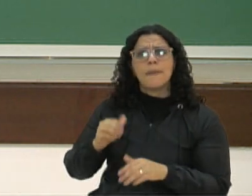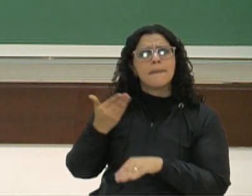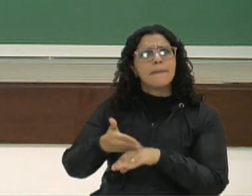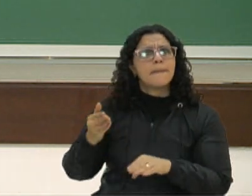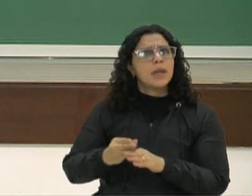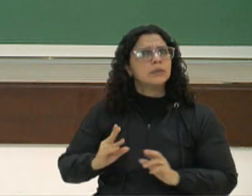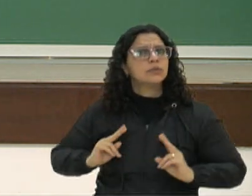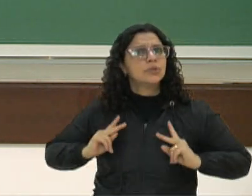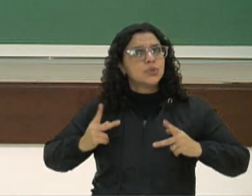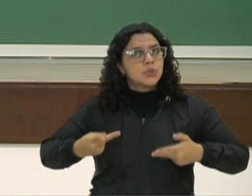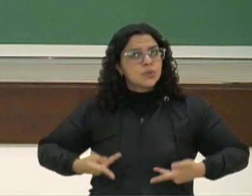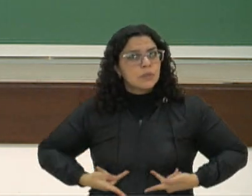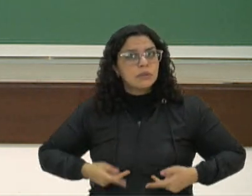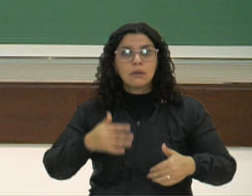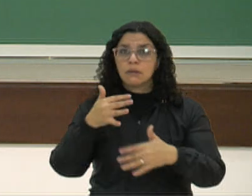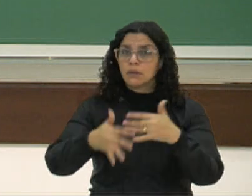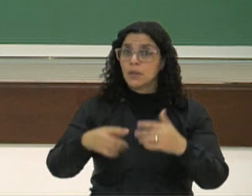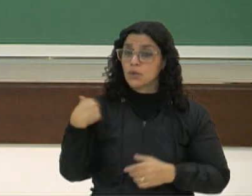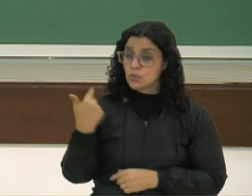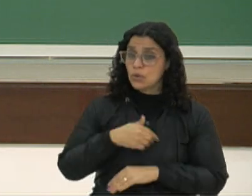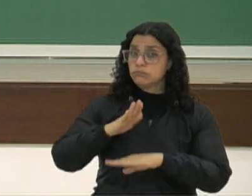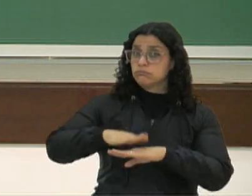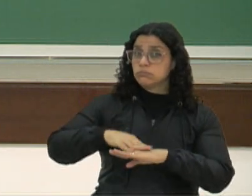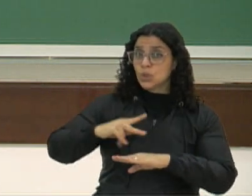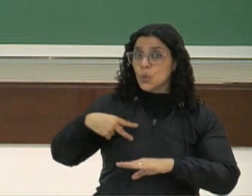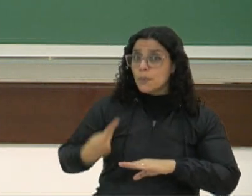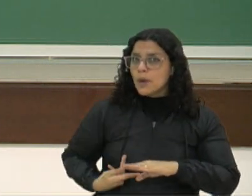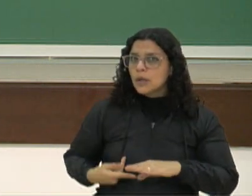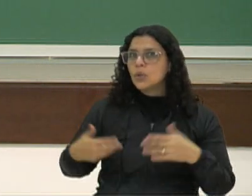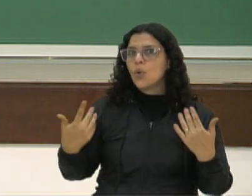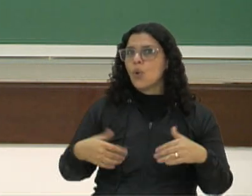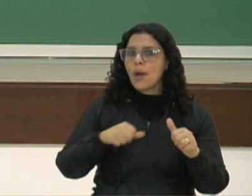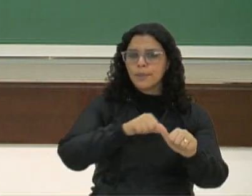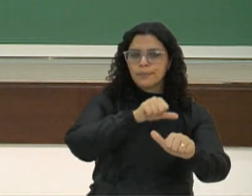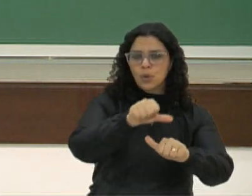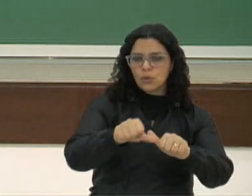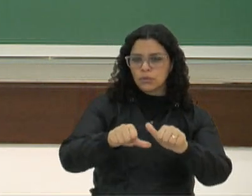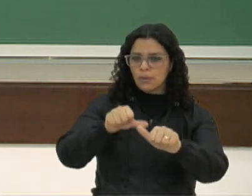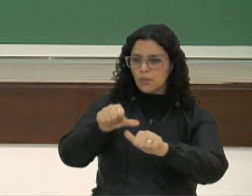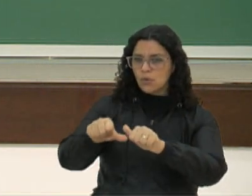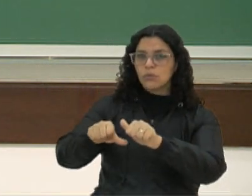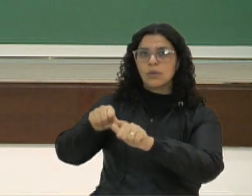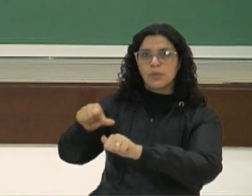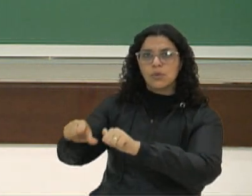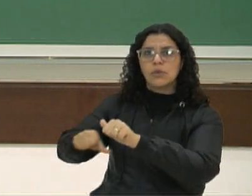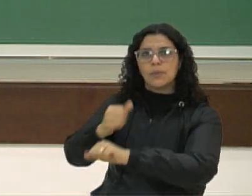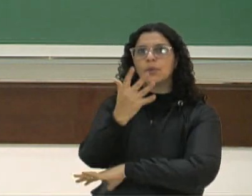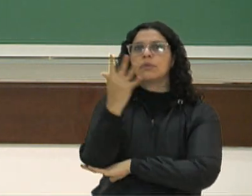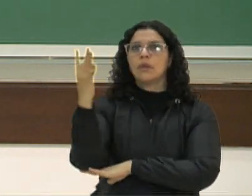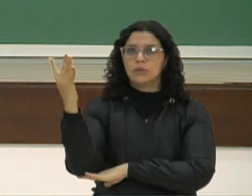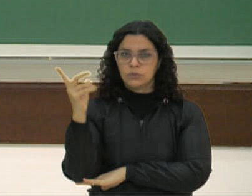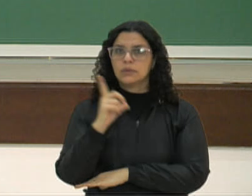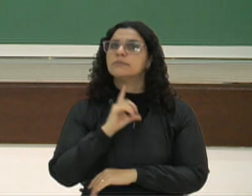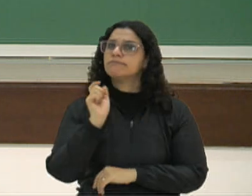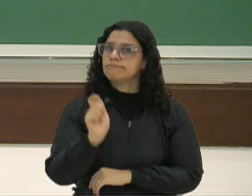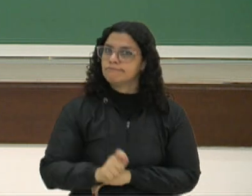que influenciam e muito. Nós, seres humanos, somos os maiores transformadores da